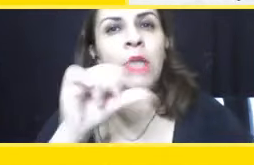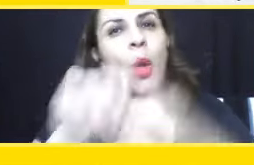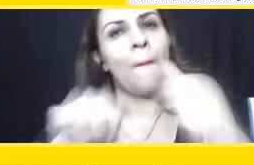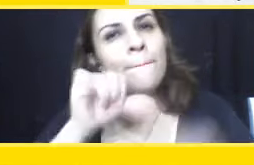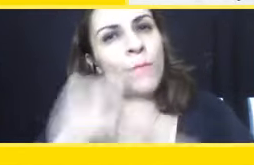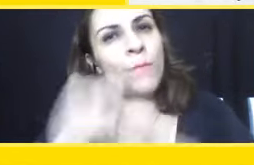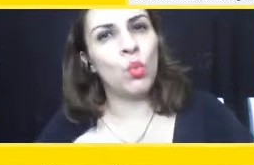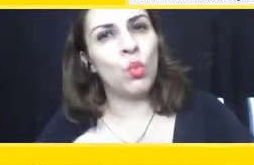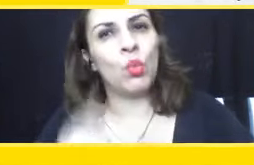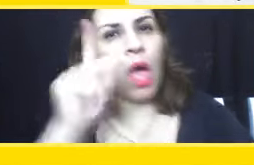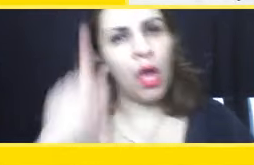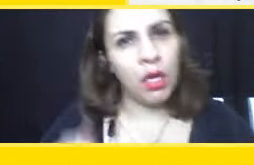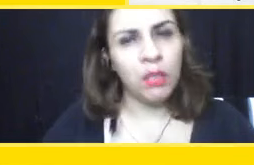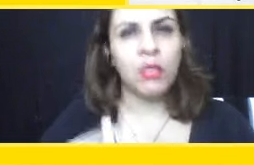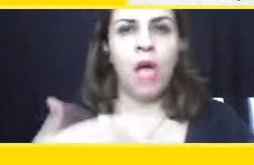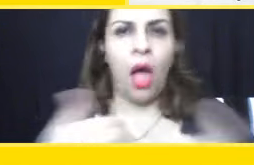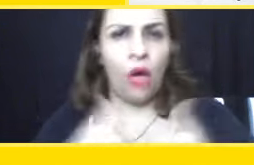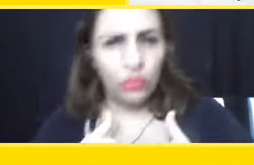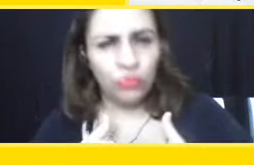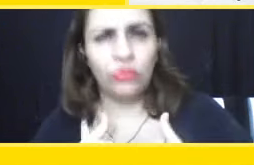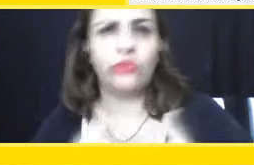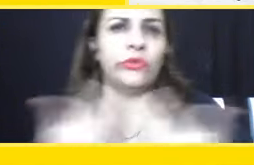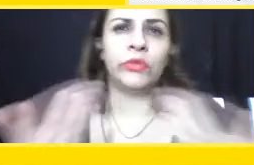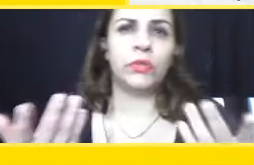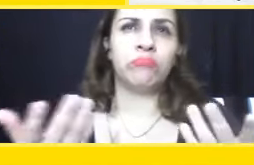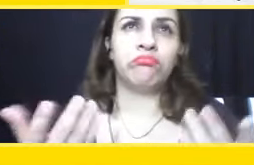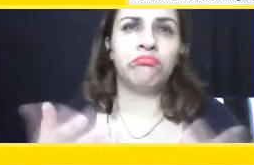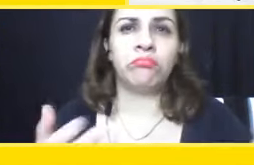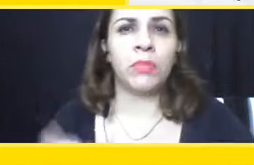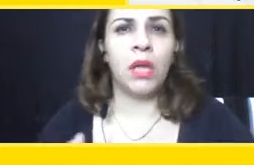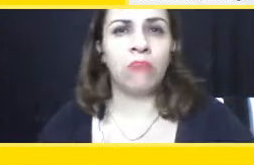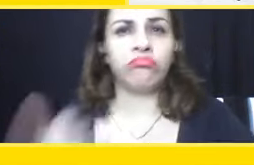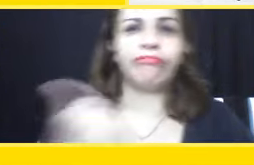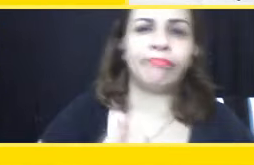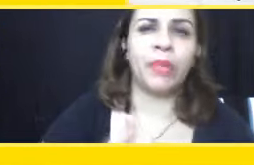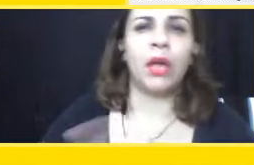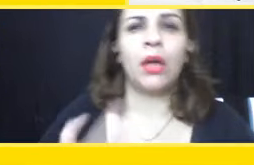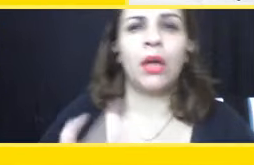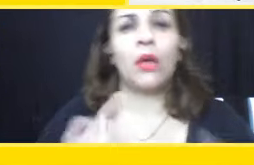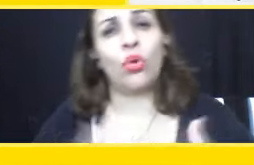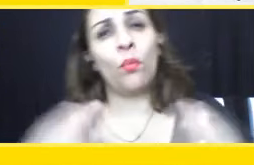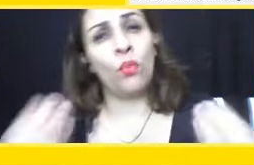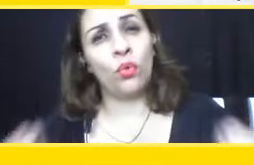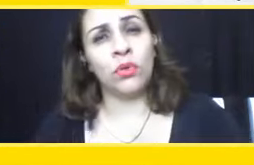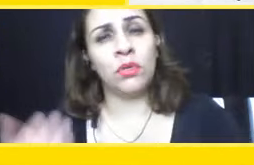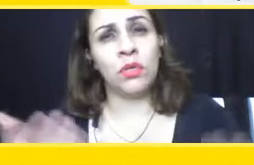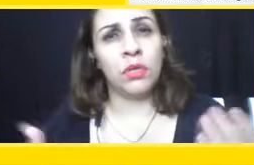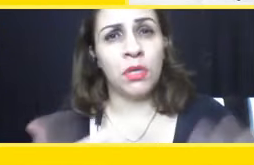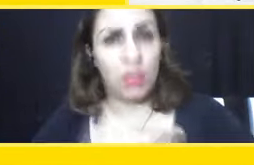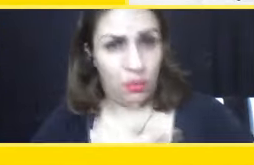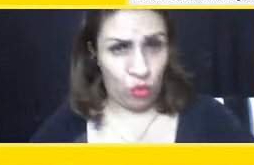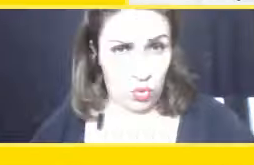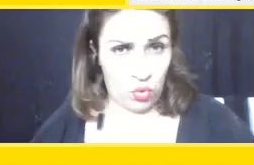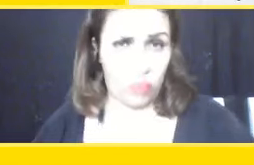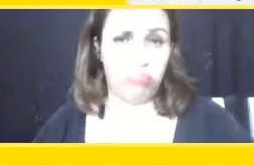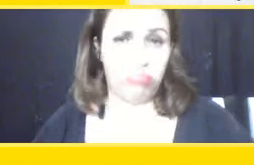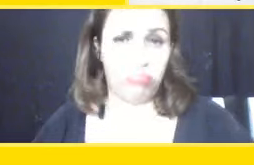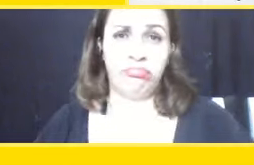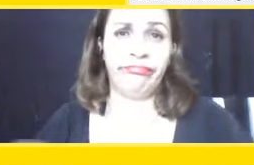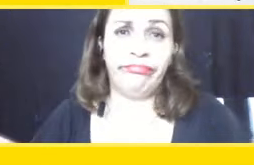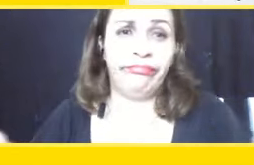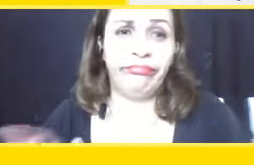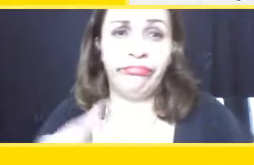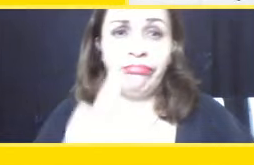a aposentadoria para os autistas, para os dependentes, porque a maioria são servidores e vão deixar aí